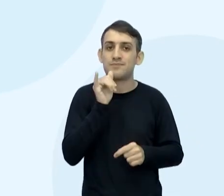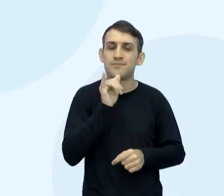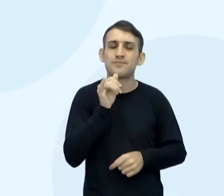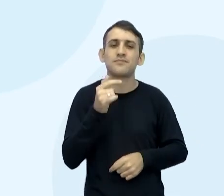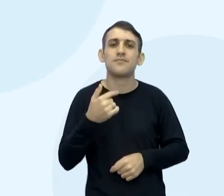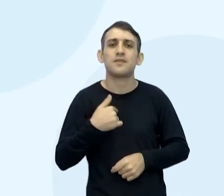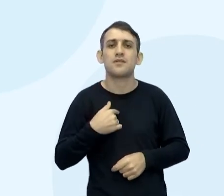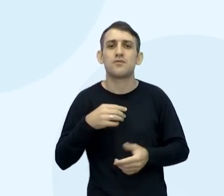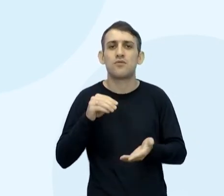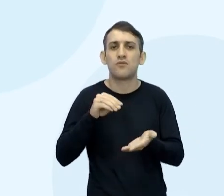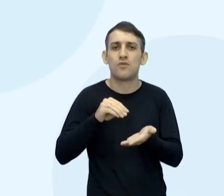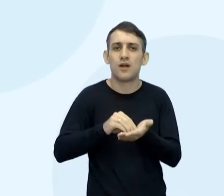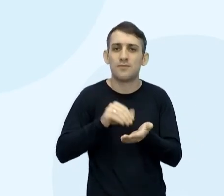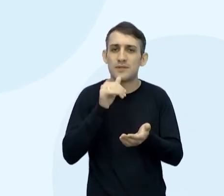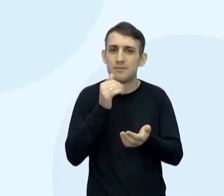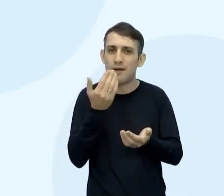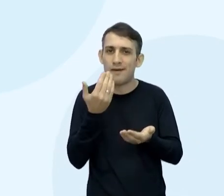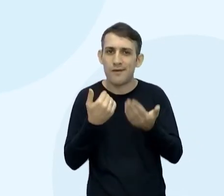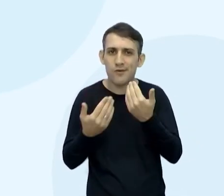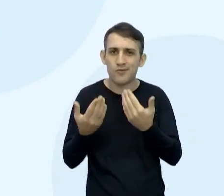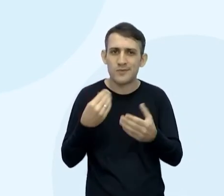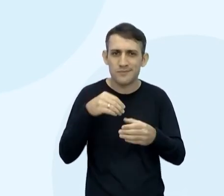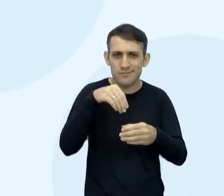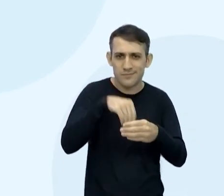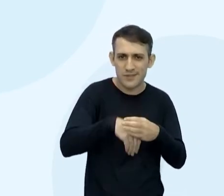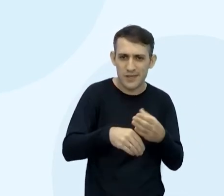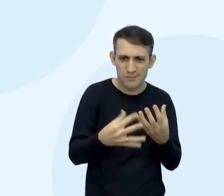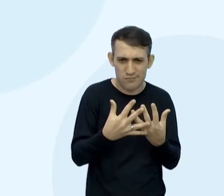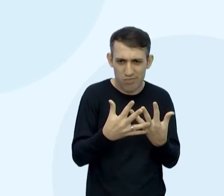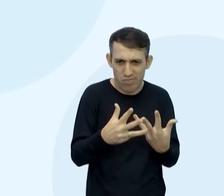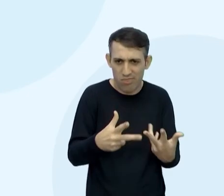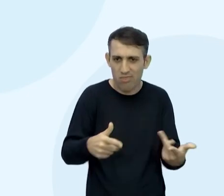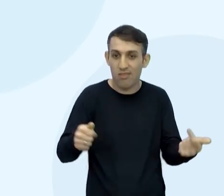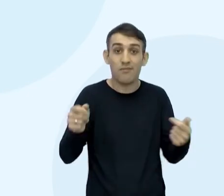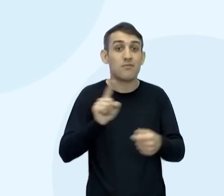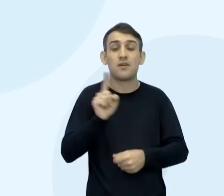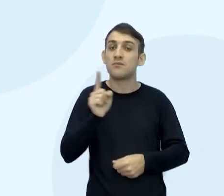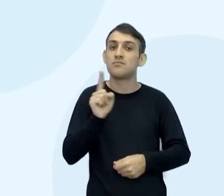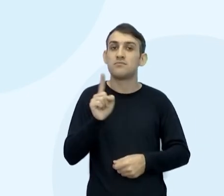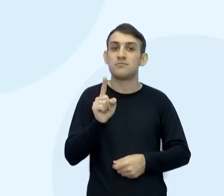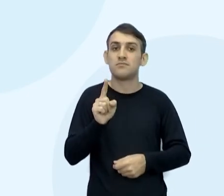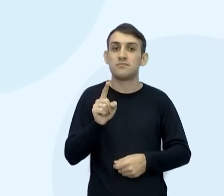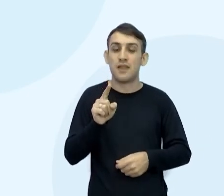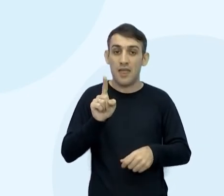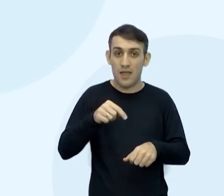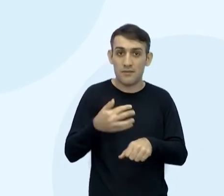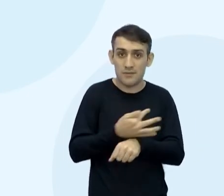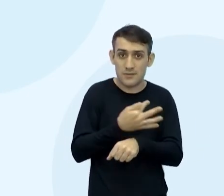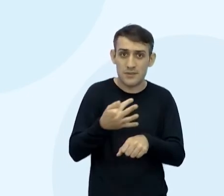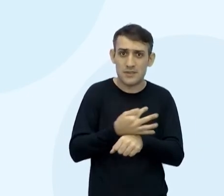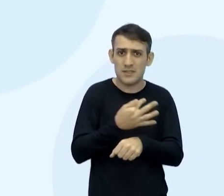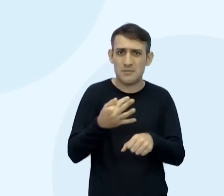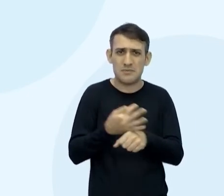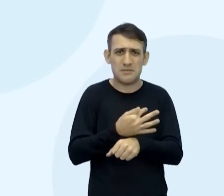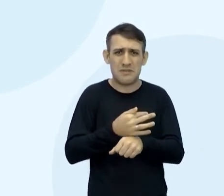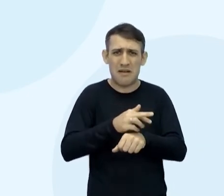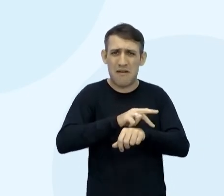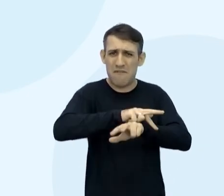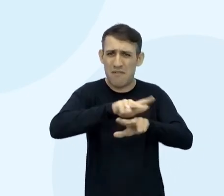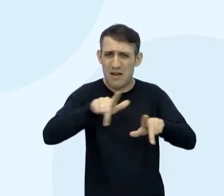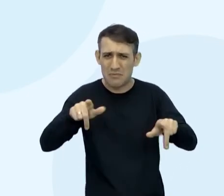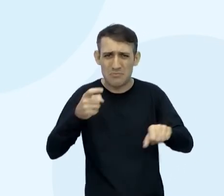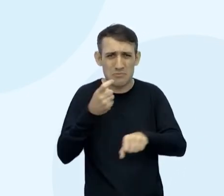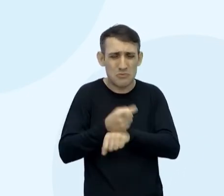eu colocar algum alimento, por exemplo, mais ácido, ele não vai ser corroído, tá? Resistente à atração e compressão,